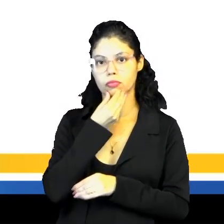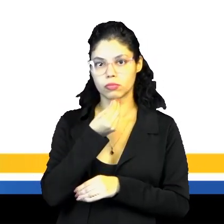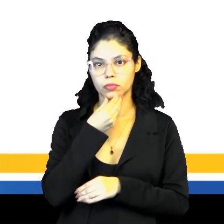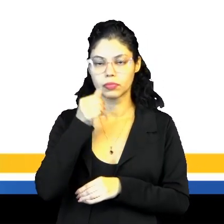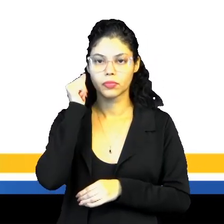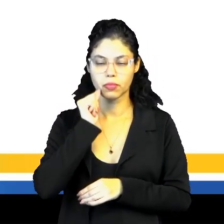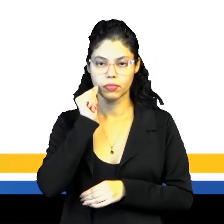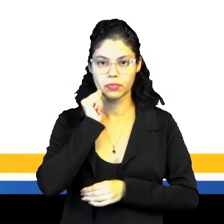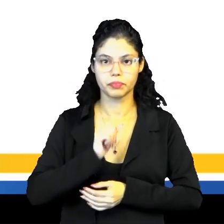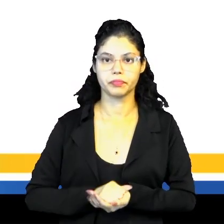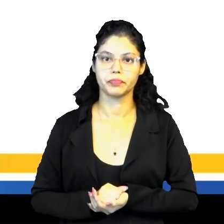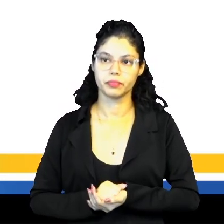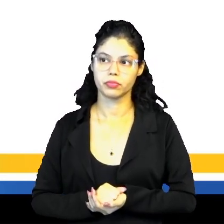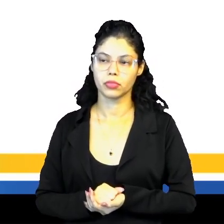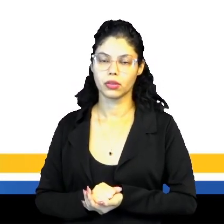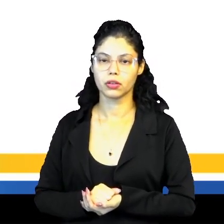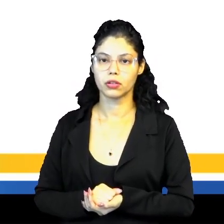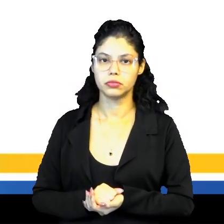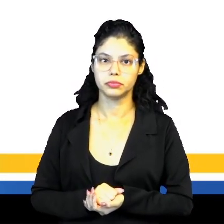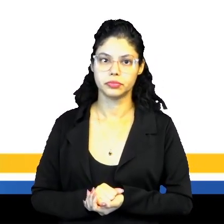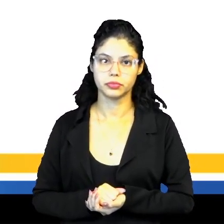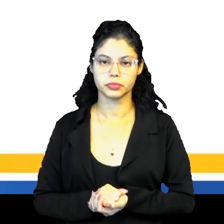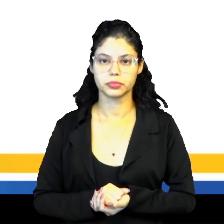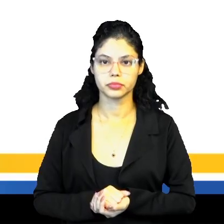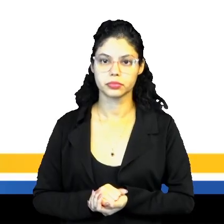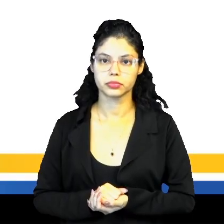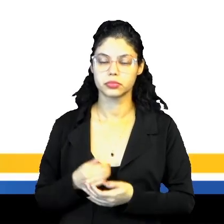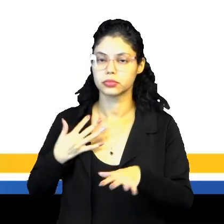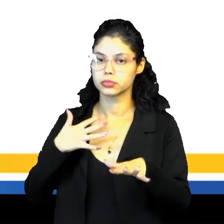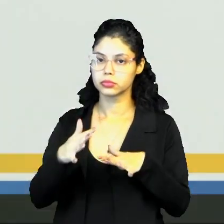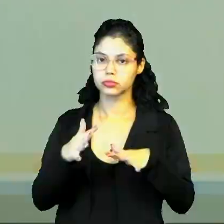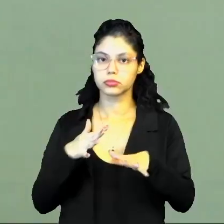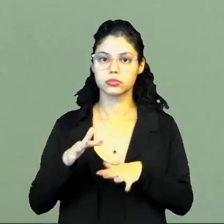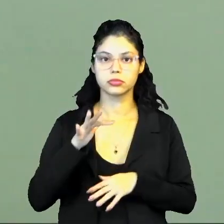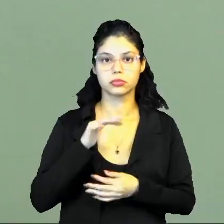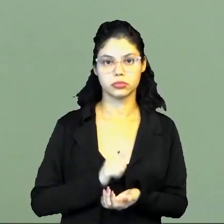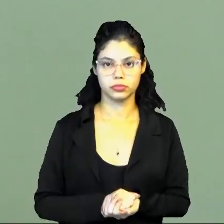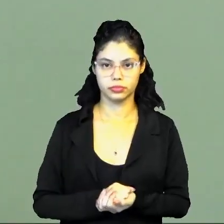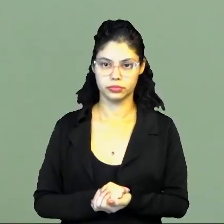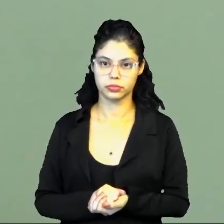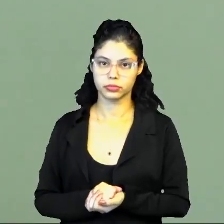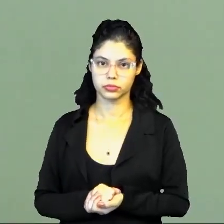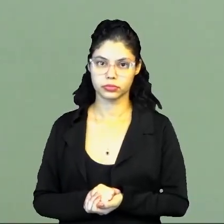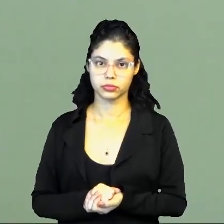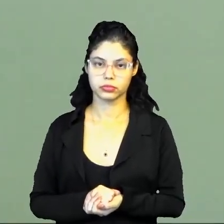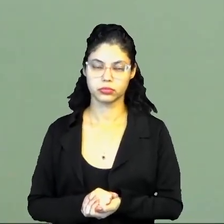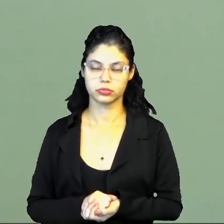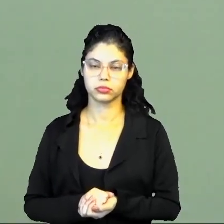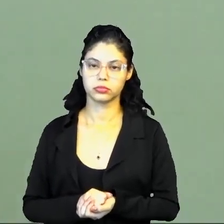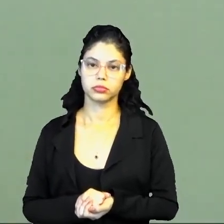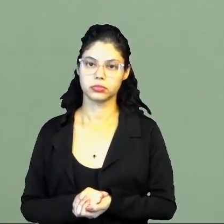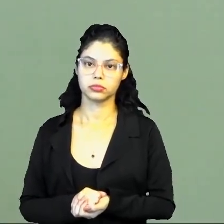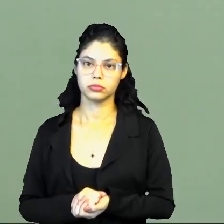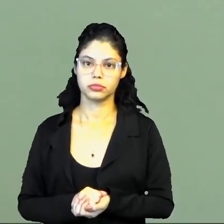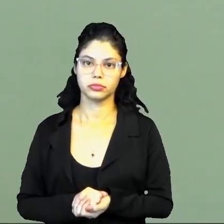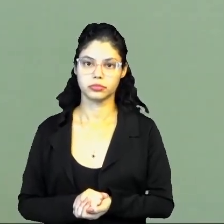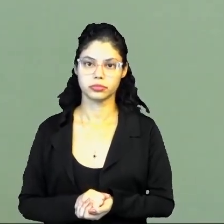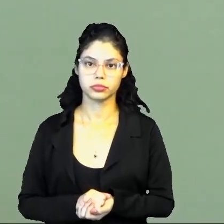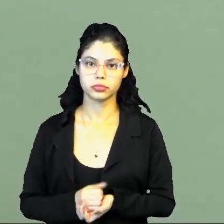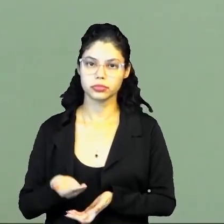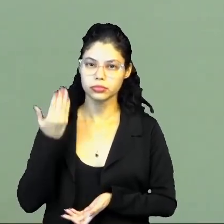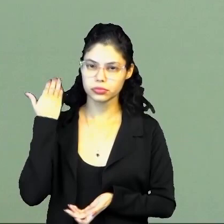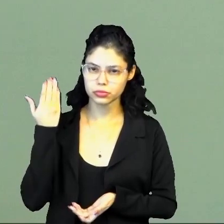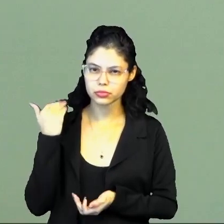homens e mulheres, né? Então esse movimento feminista, né, ele é bem ascendente também, já é uma coisa